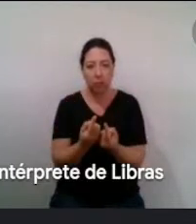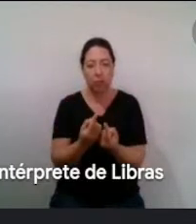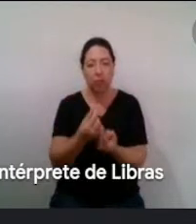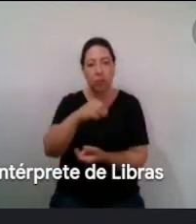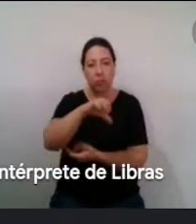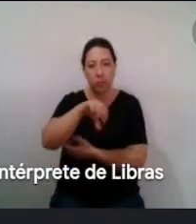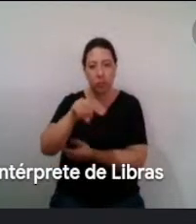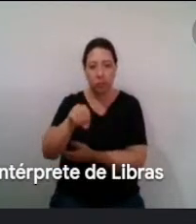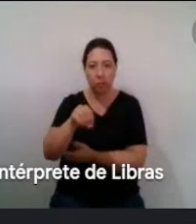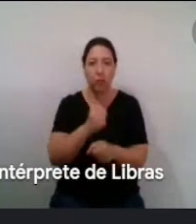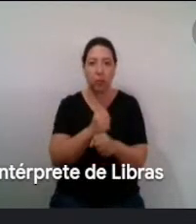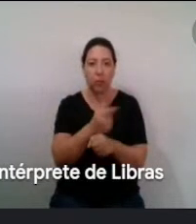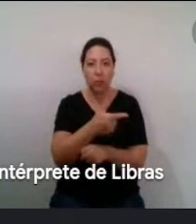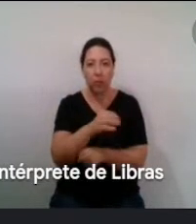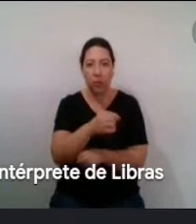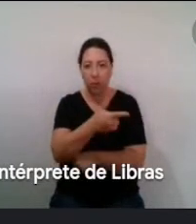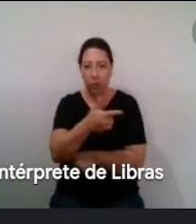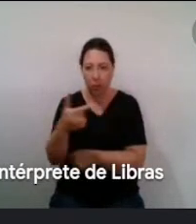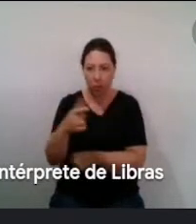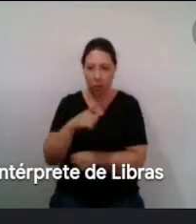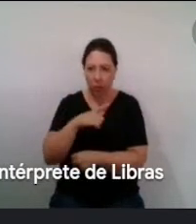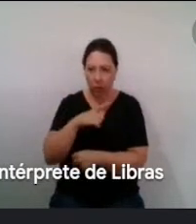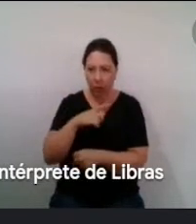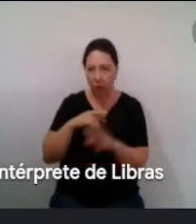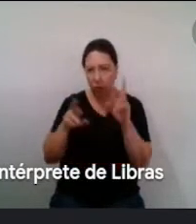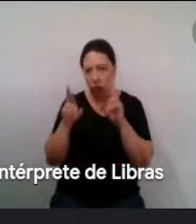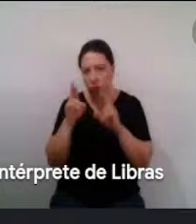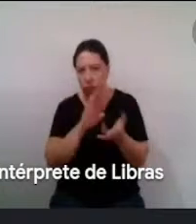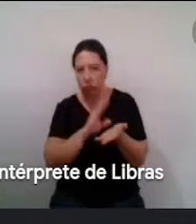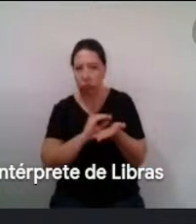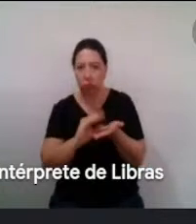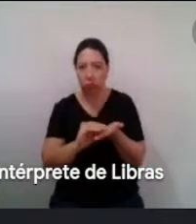se há alguma observação em relação à ata da sessão anterior.